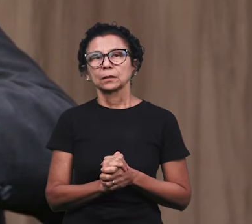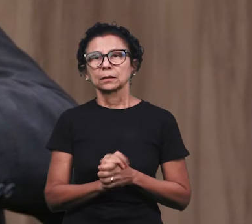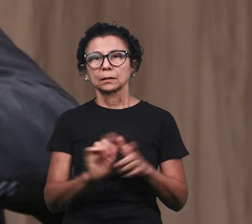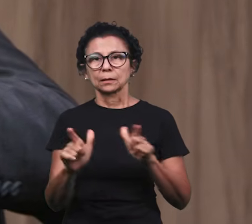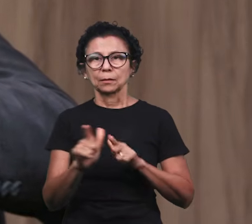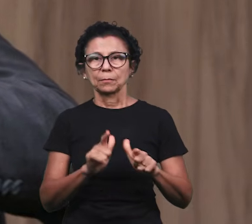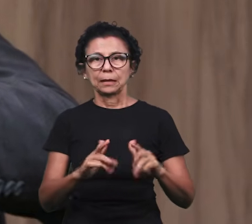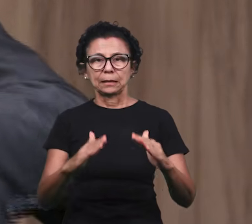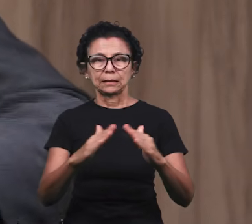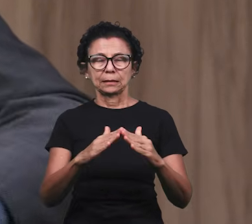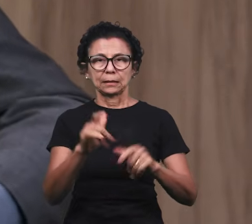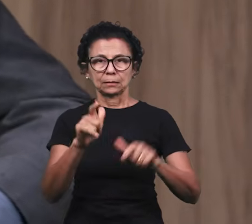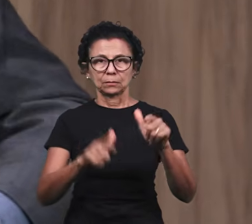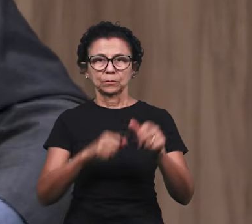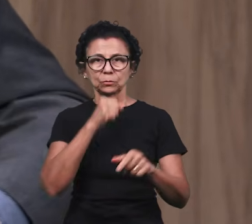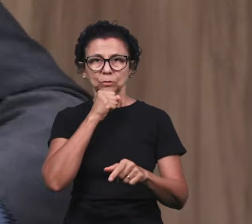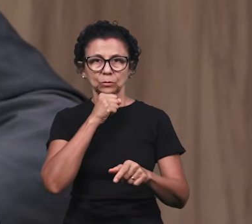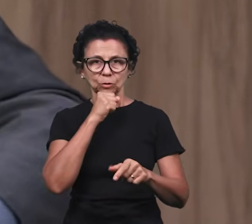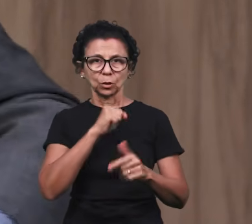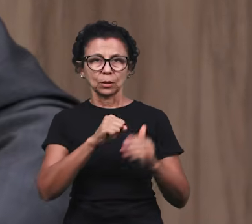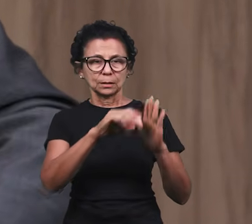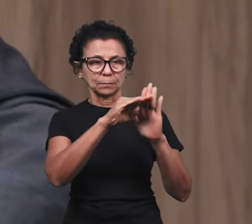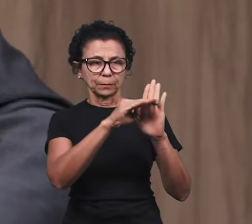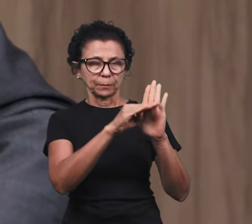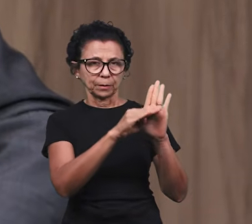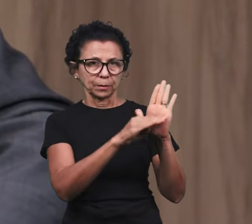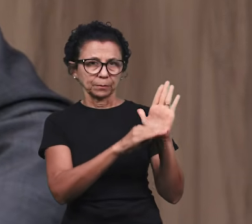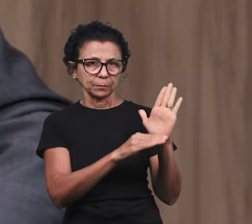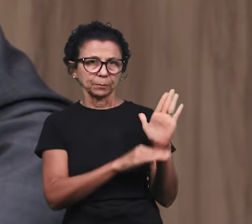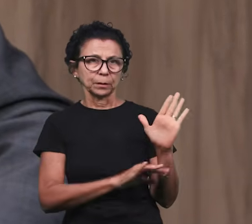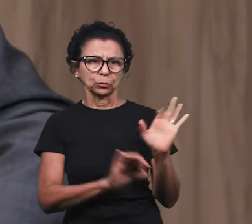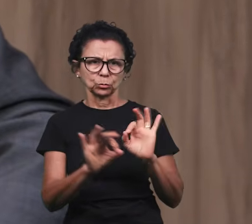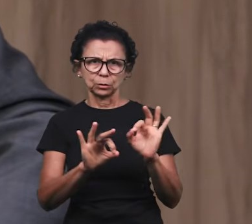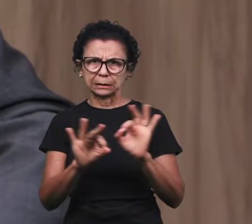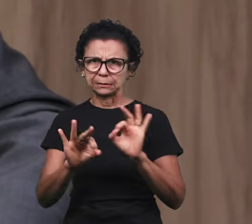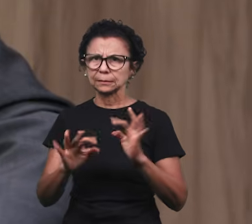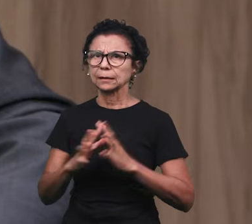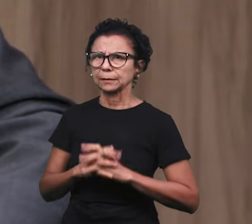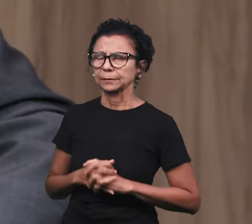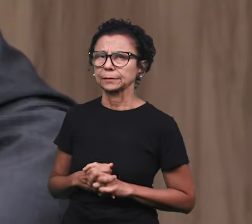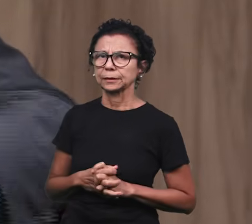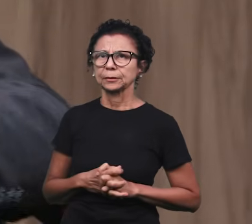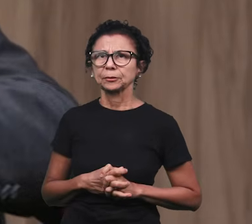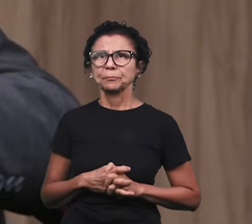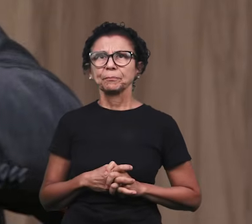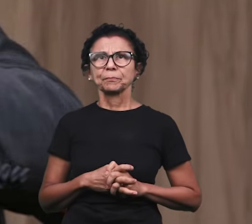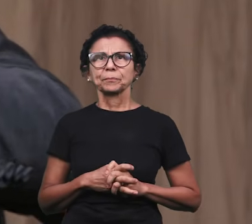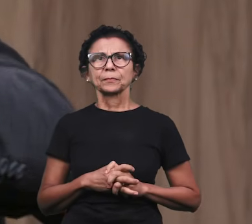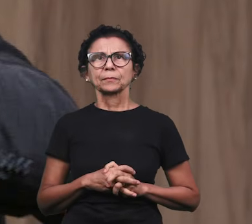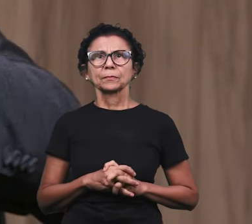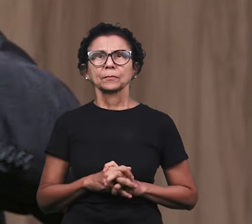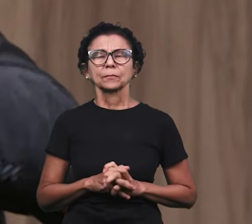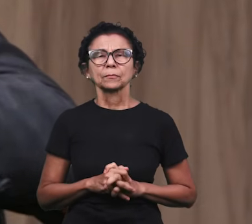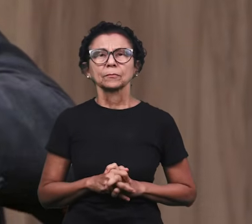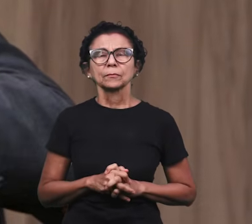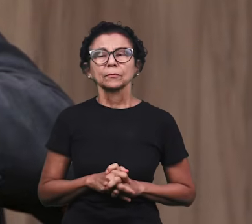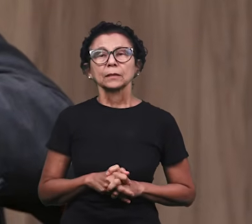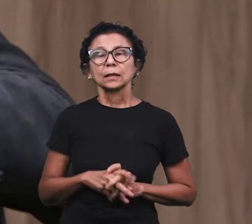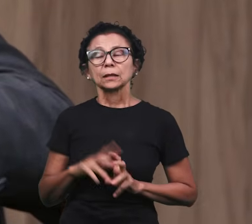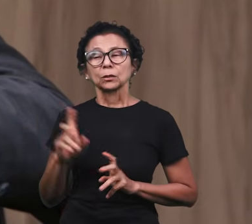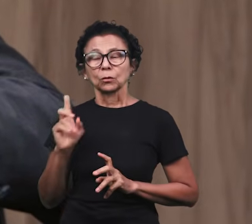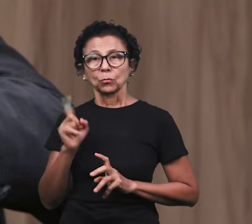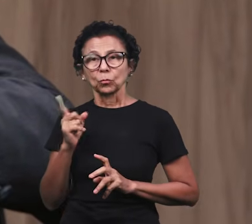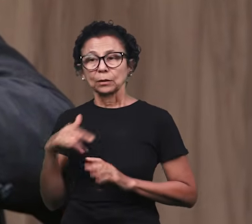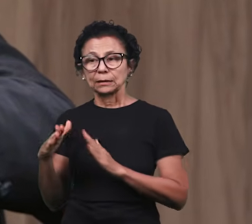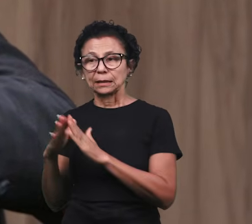ILPIs. Se hoje nós, enquanto igreja, batermos, né, nessas portas, conhecermos essas ILPIs, elas vão apresentar o programa. E